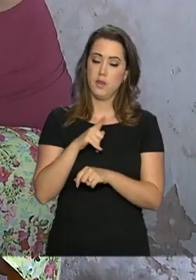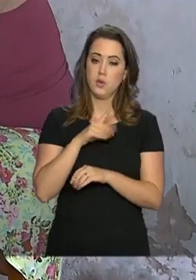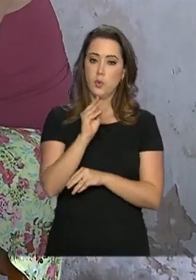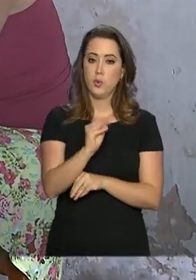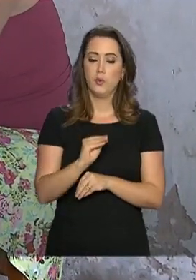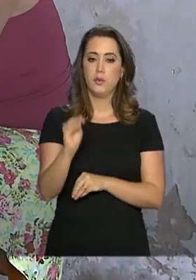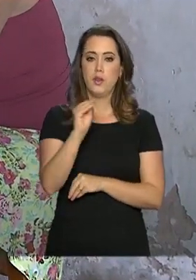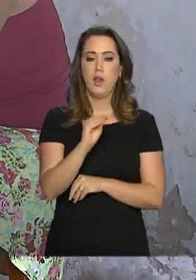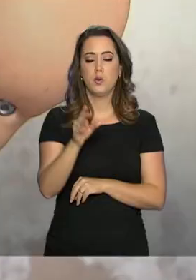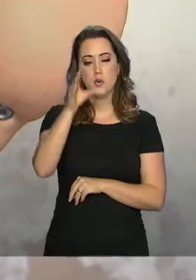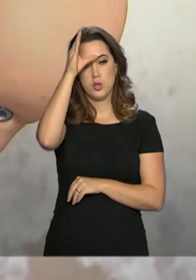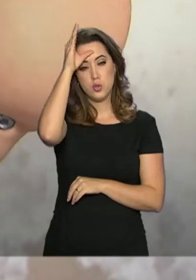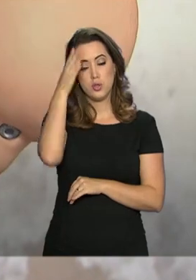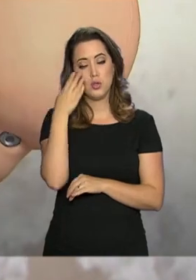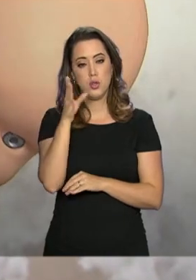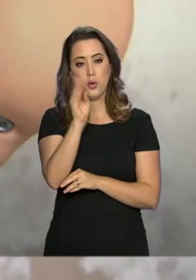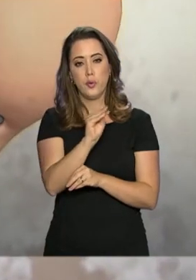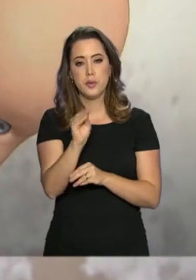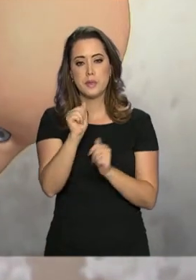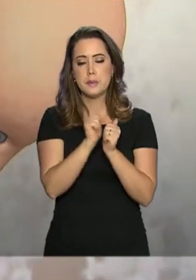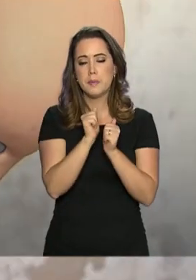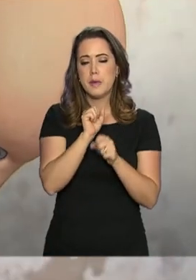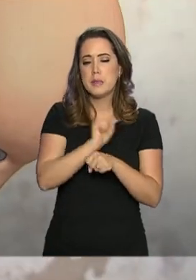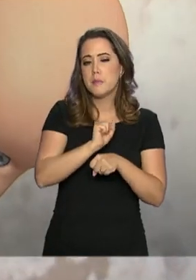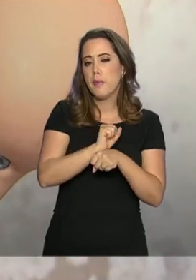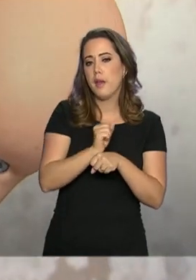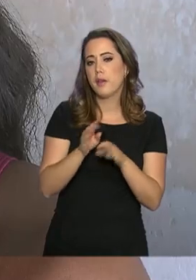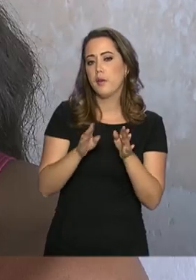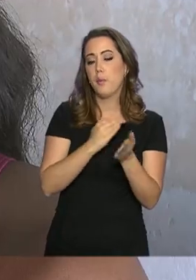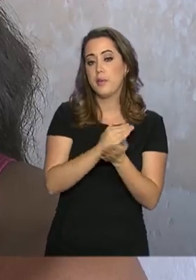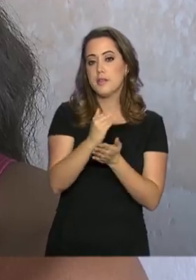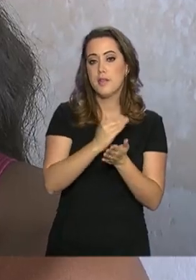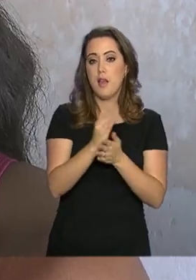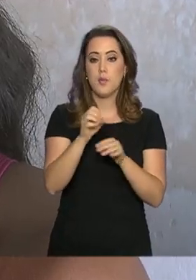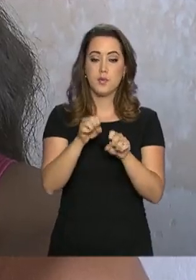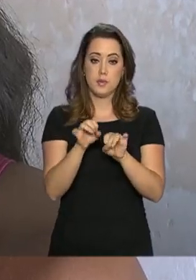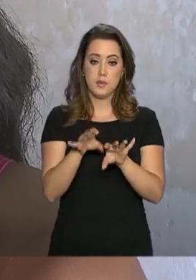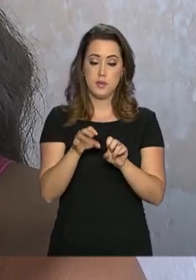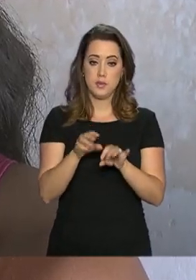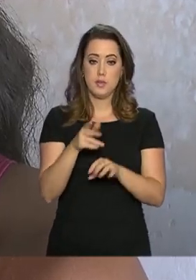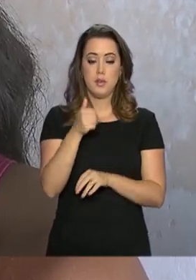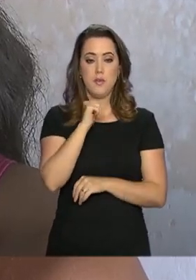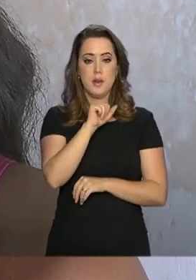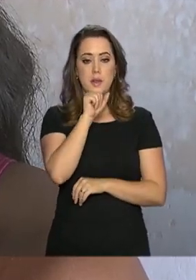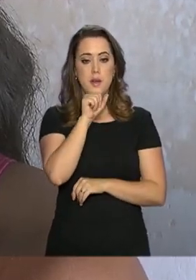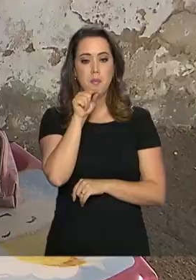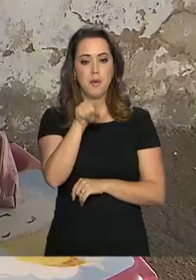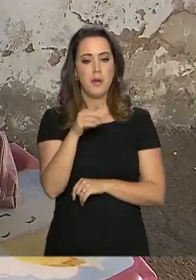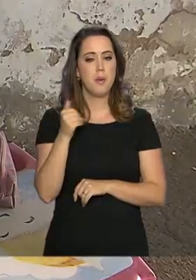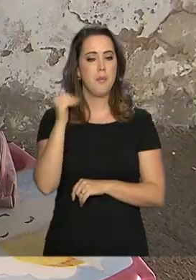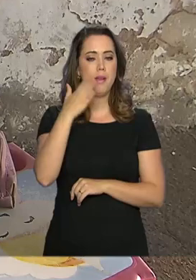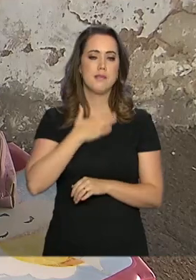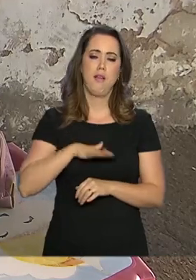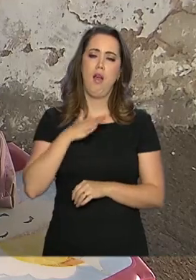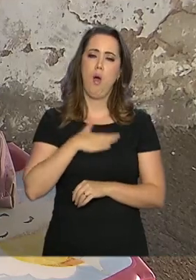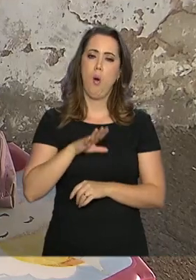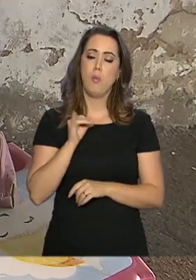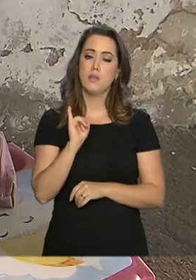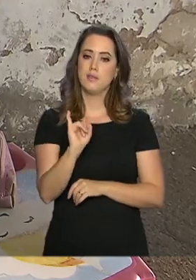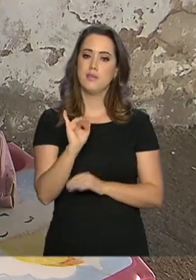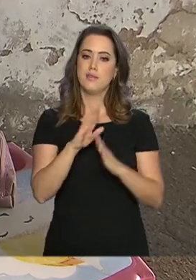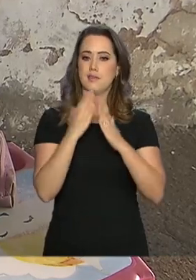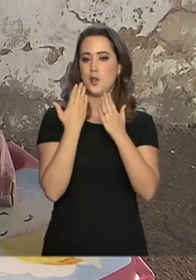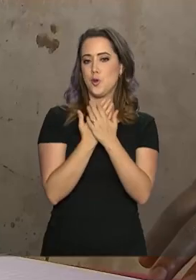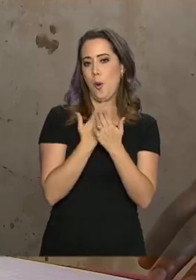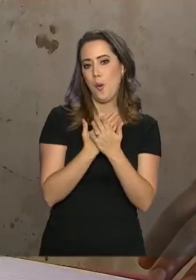os cuidados da tia enquanto aguarda o início das aulas Maria afirma que a mãe de Clarissa fica mais tranquila quando ela